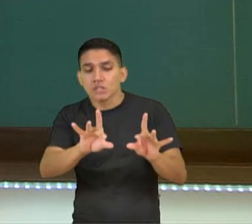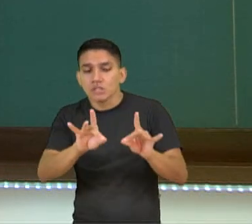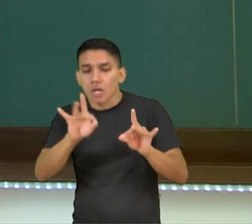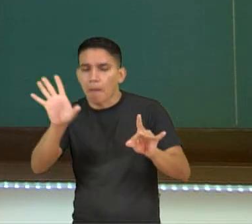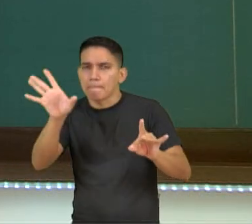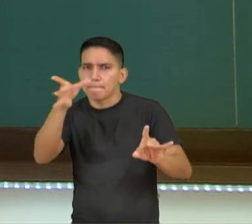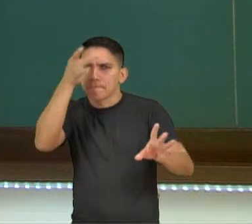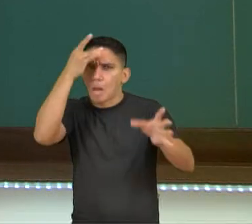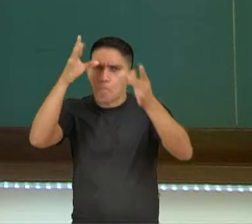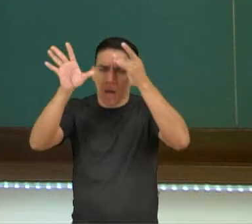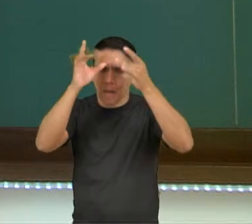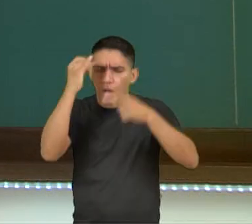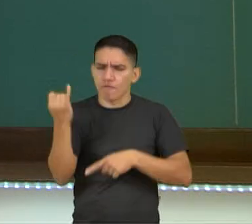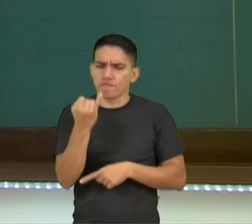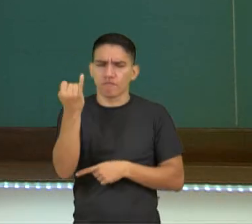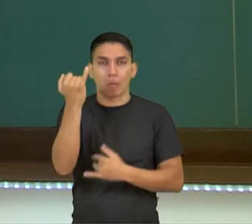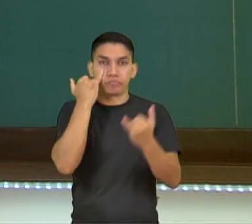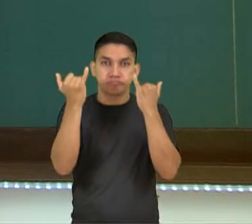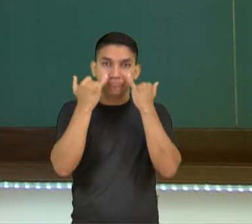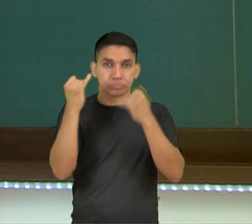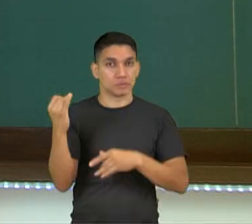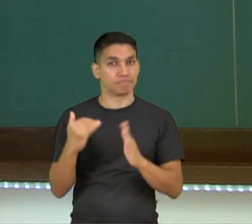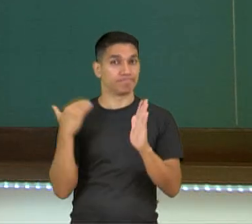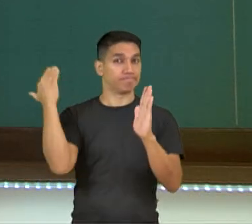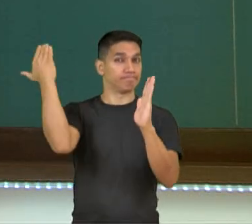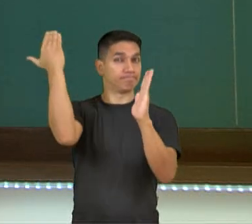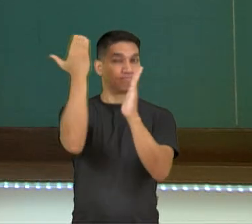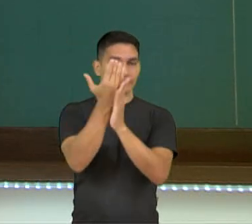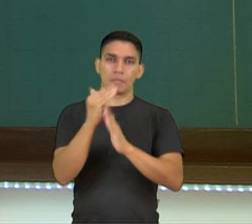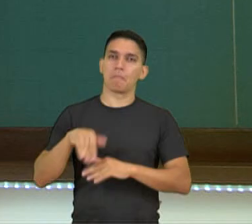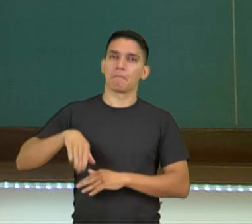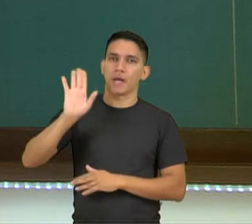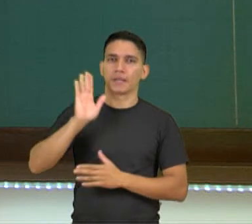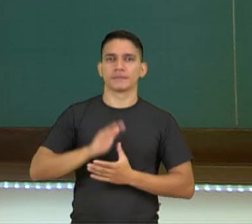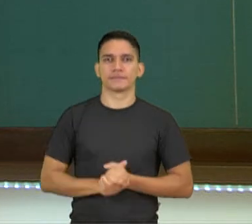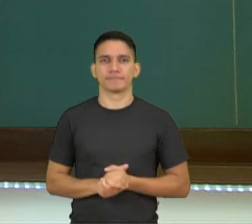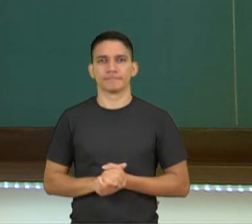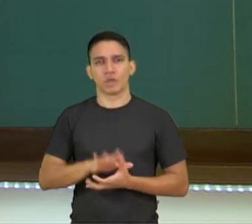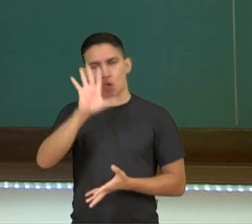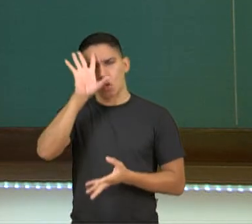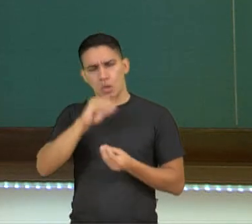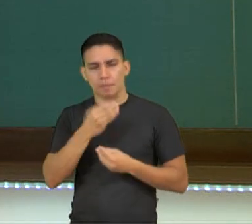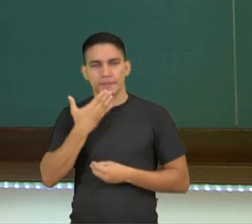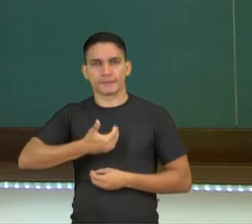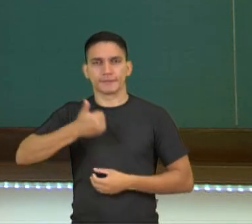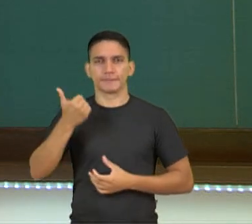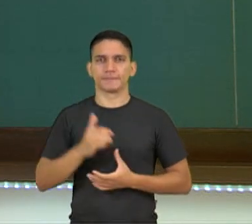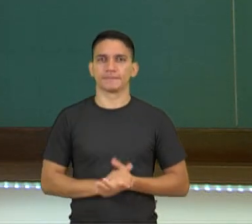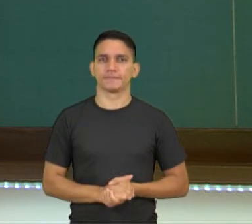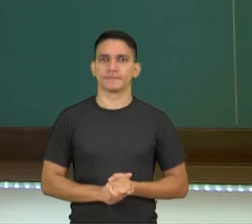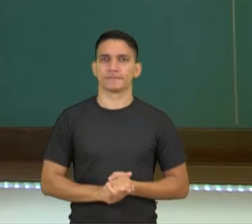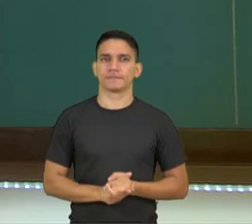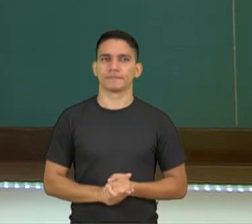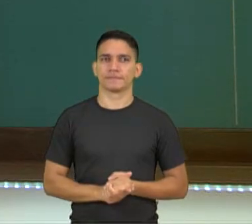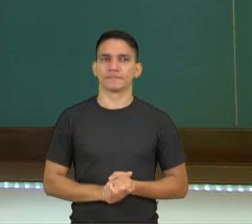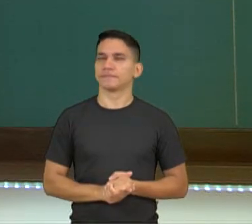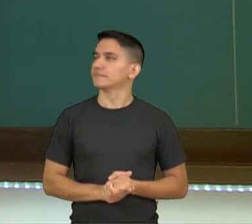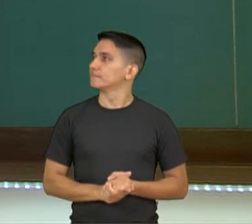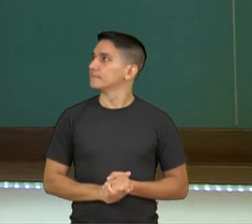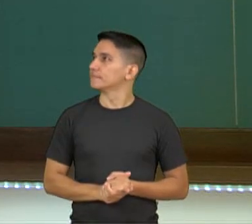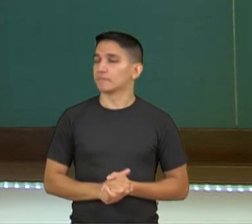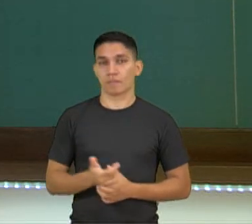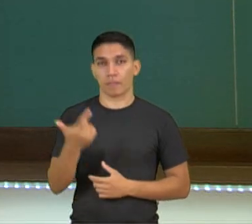as informações principais, enfim, aquelas que são as mais importantes para a compreensão dele. Vamos a mais